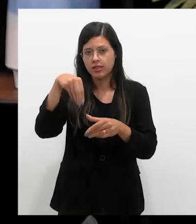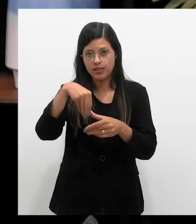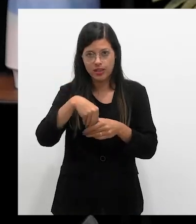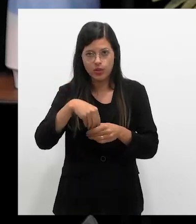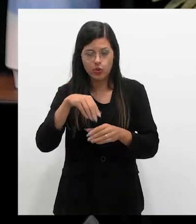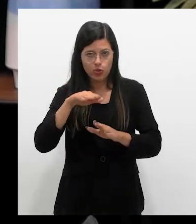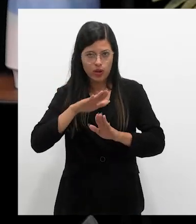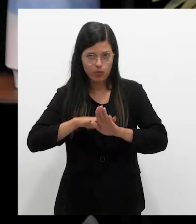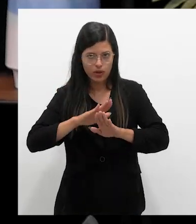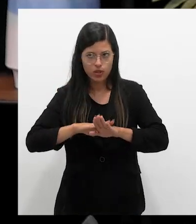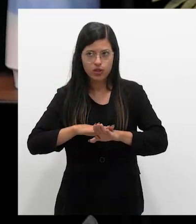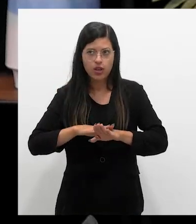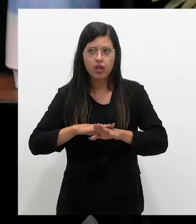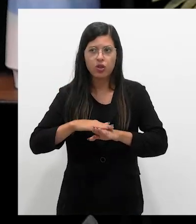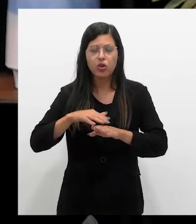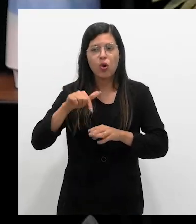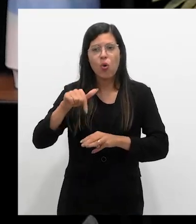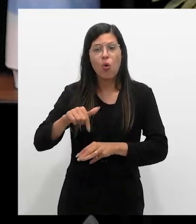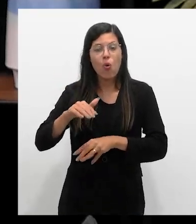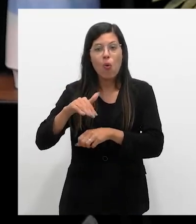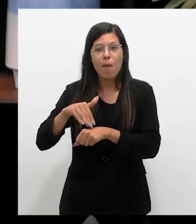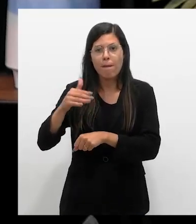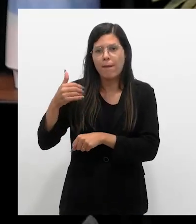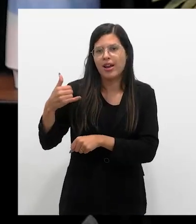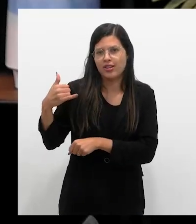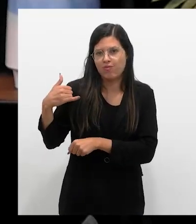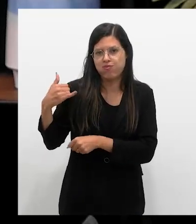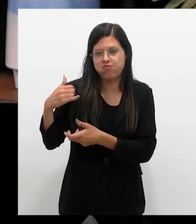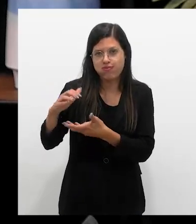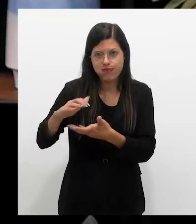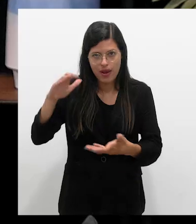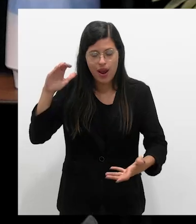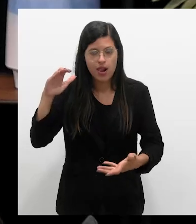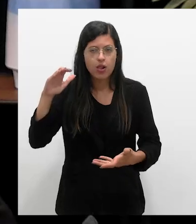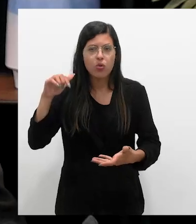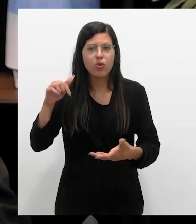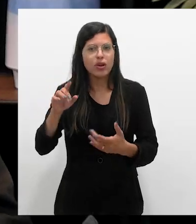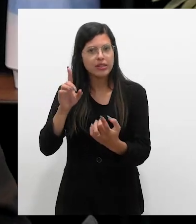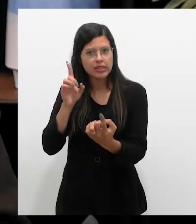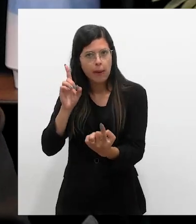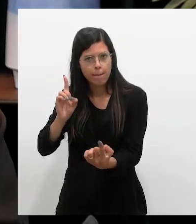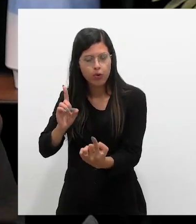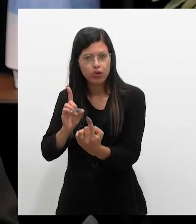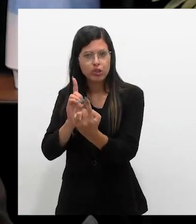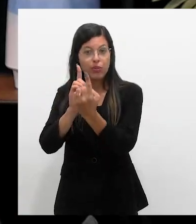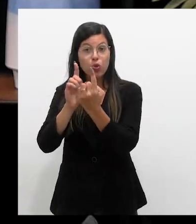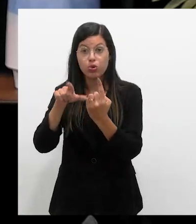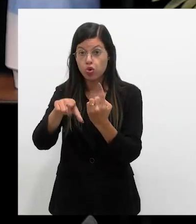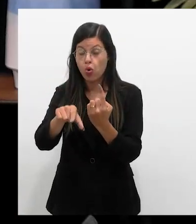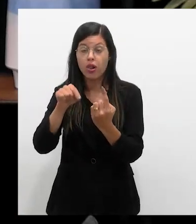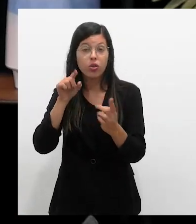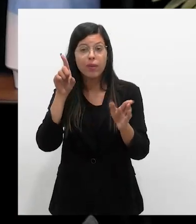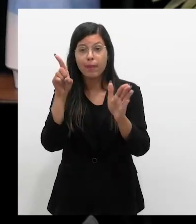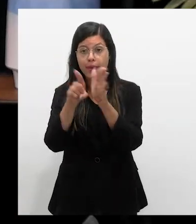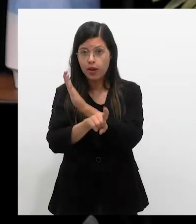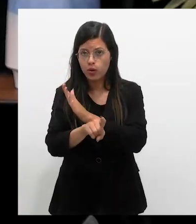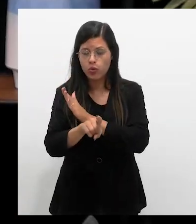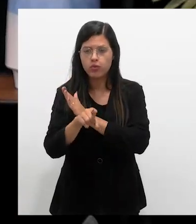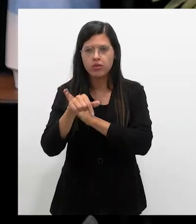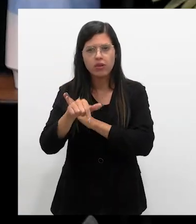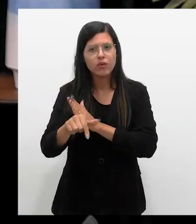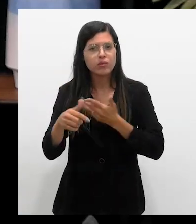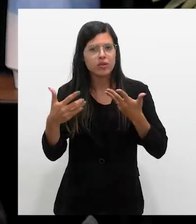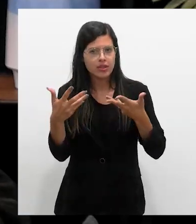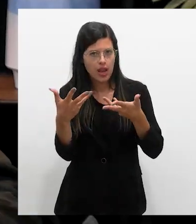mais antigo no cardinalato, né, que está entre os votantes, ele então se aproxima do cardeal eleito e pergunta a